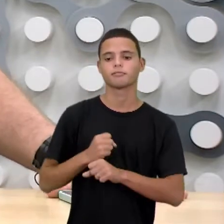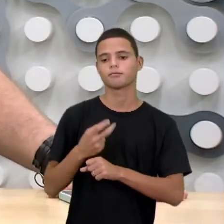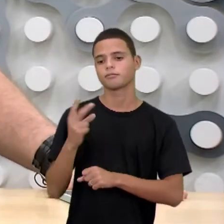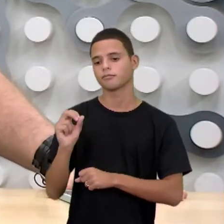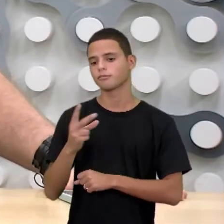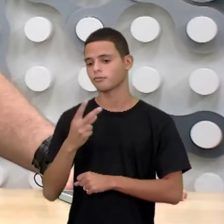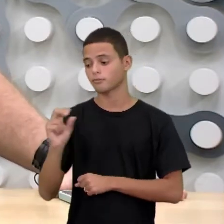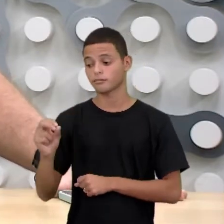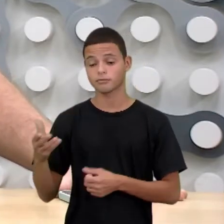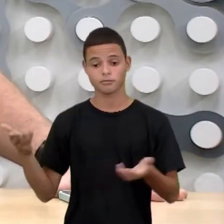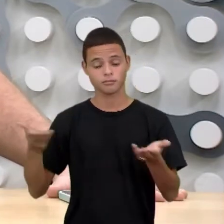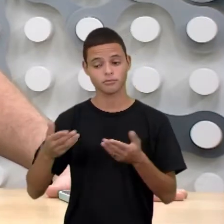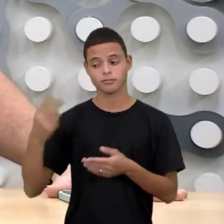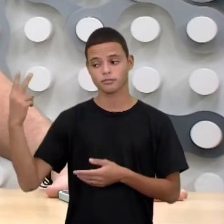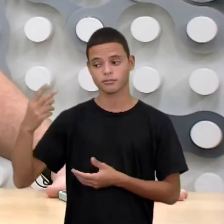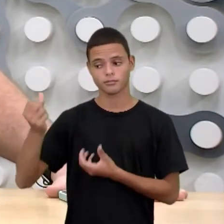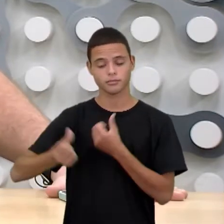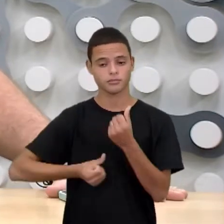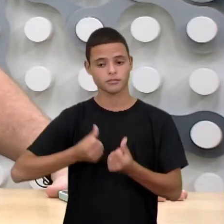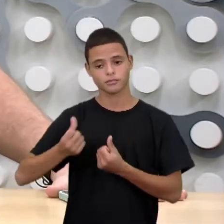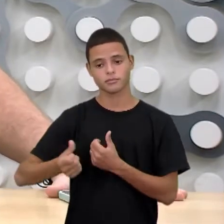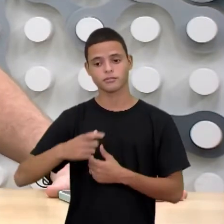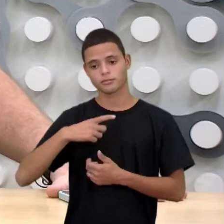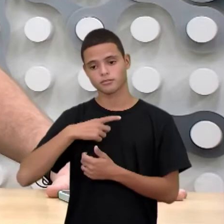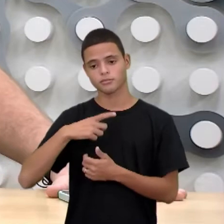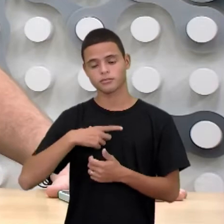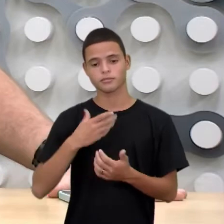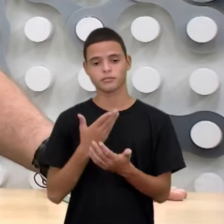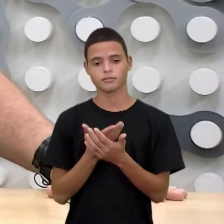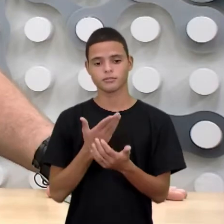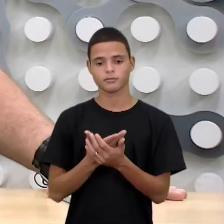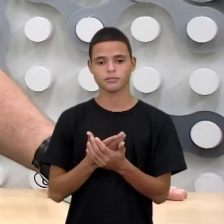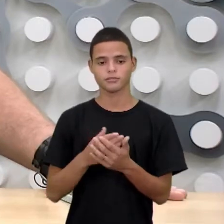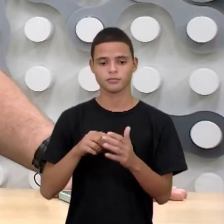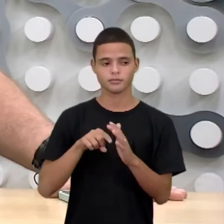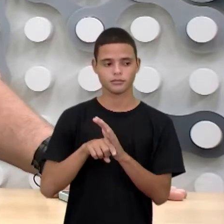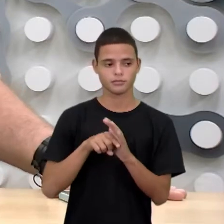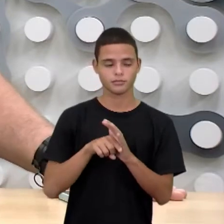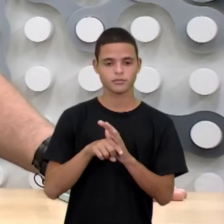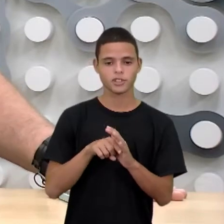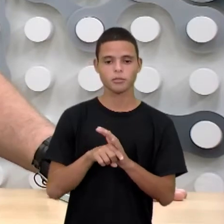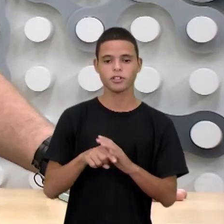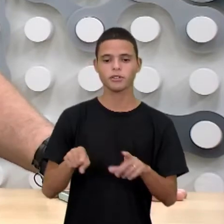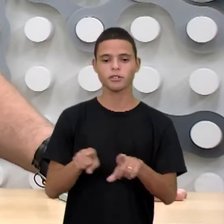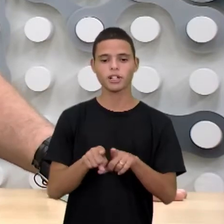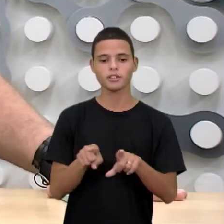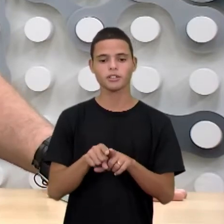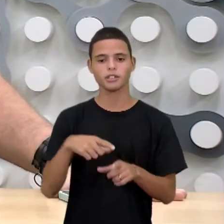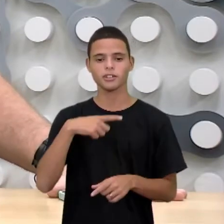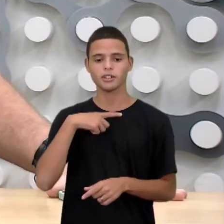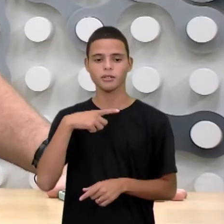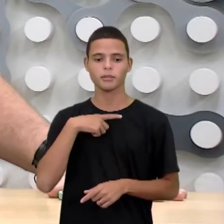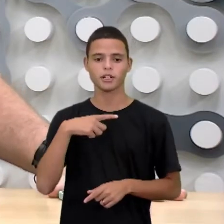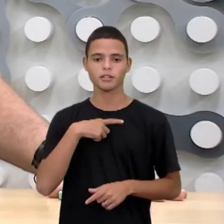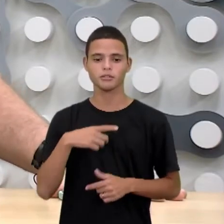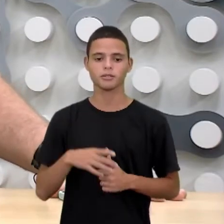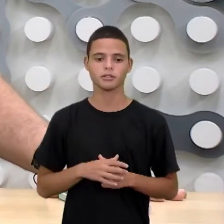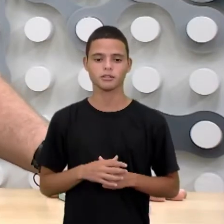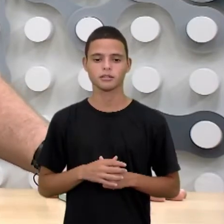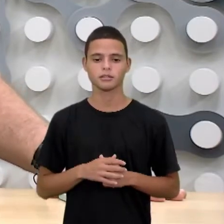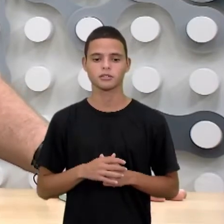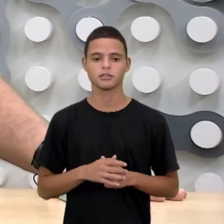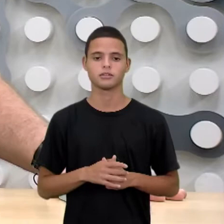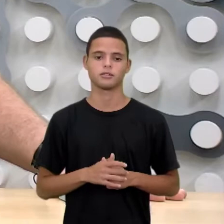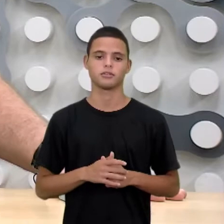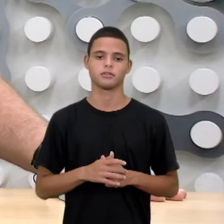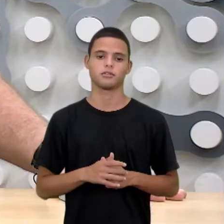né? Então agora no segundo semestre nós teremos esse censo para, né, dar esse foco, né, e ver aí como é que mudou, né? A gente tem que